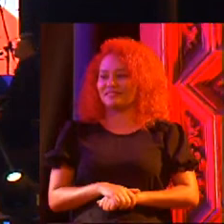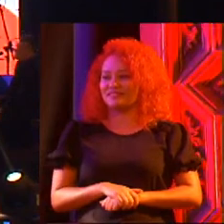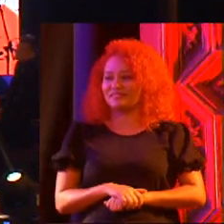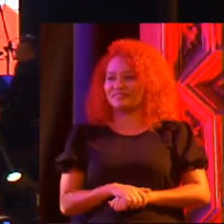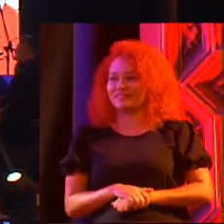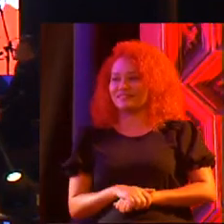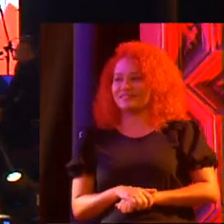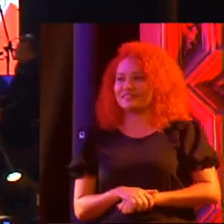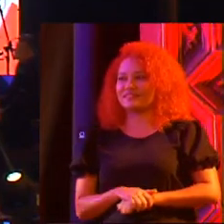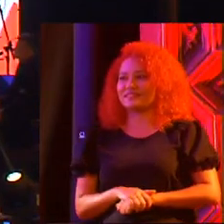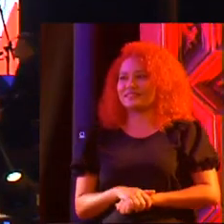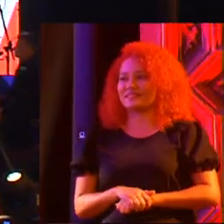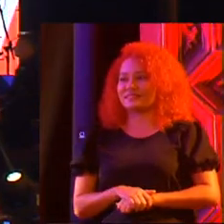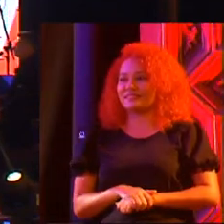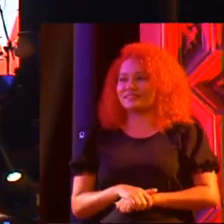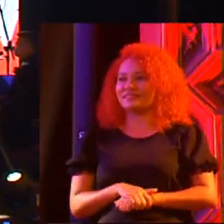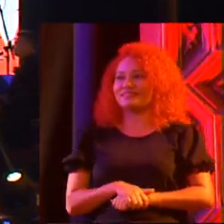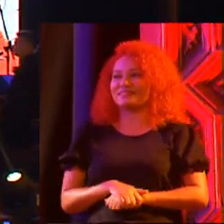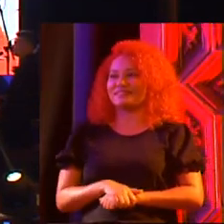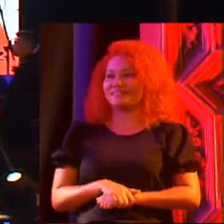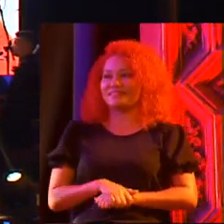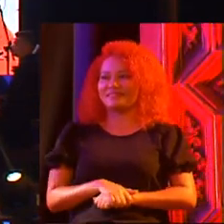para a posteridade.